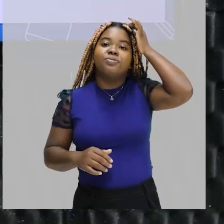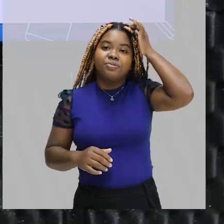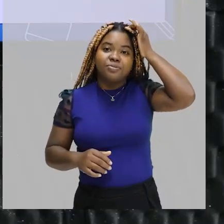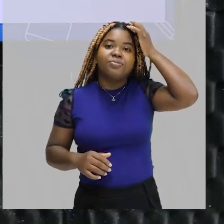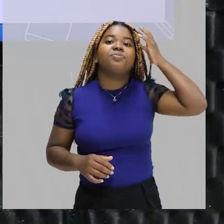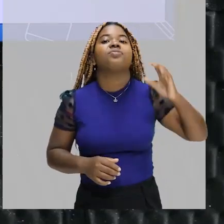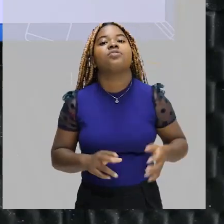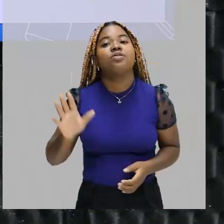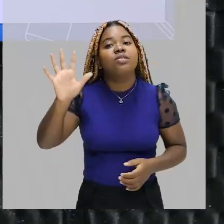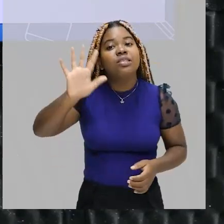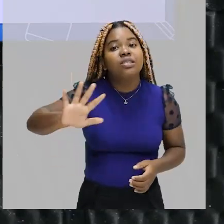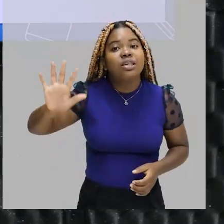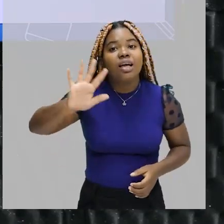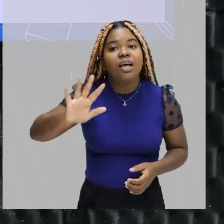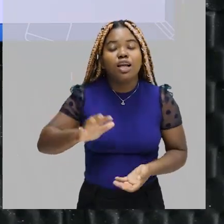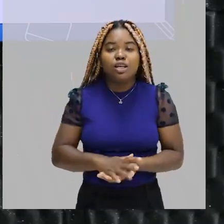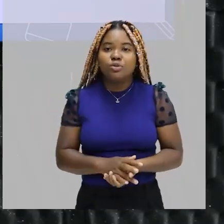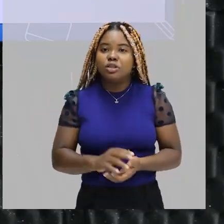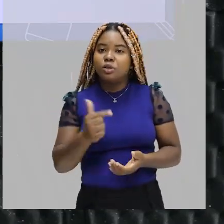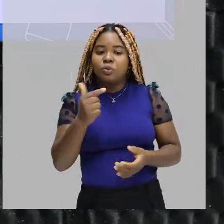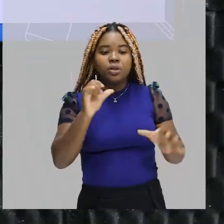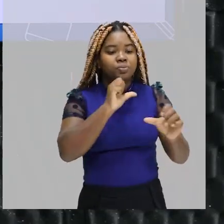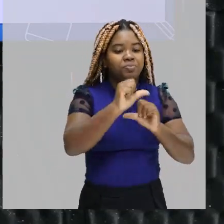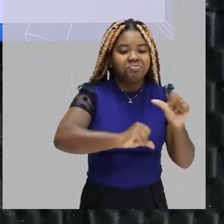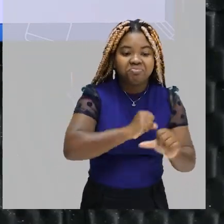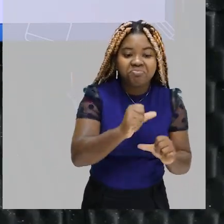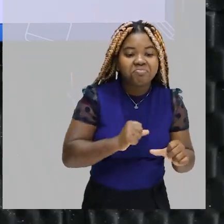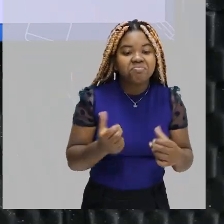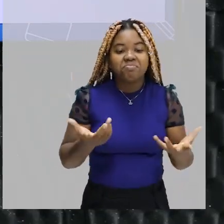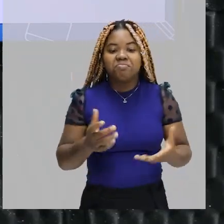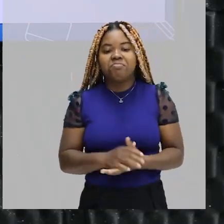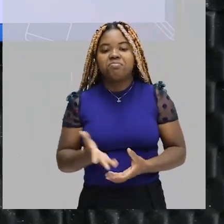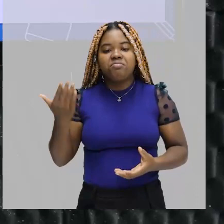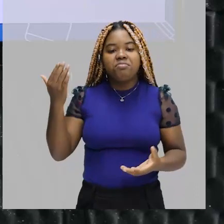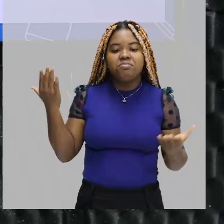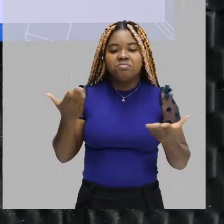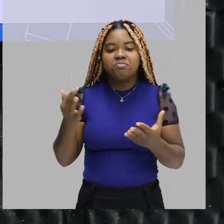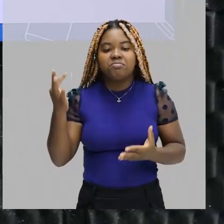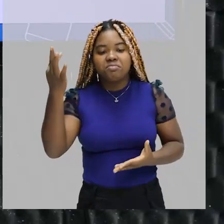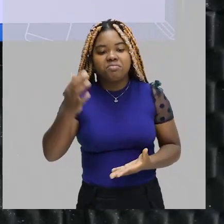verdade universal que não sofre alteração a partir do tempo. Tá?